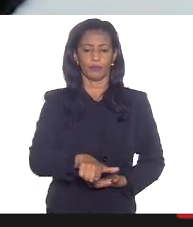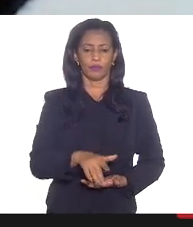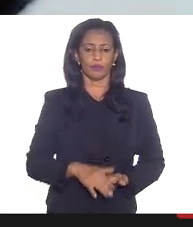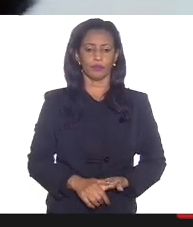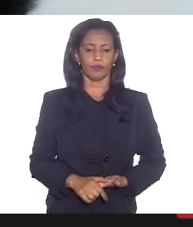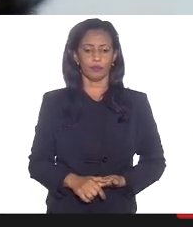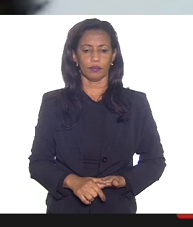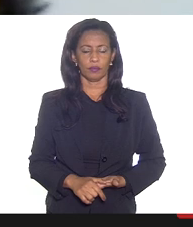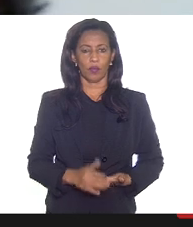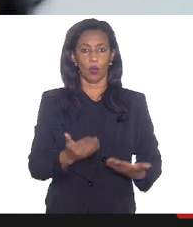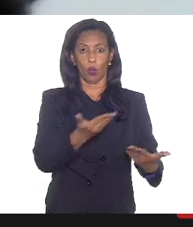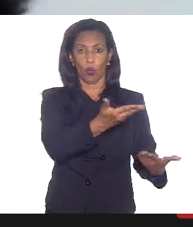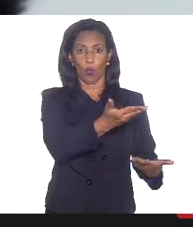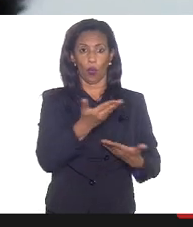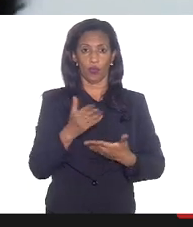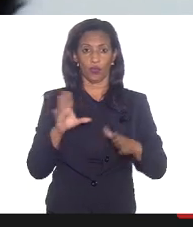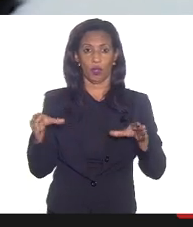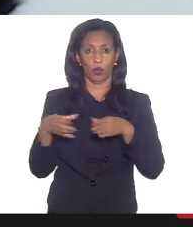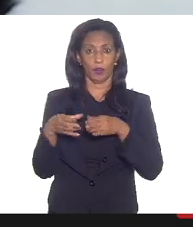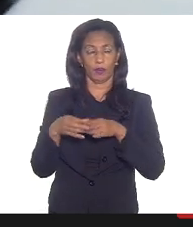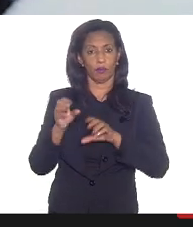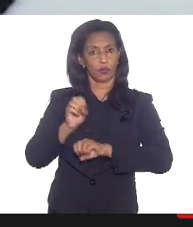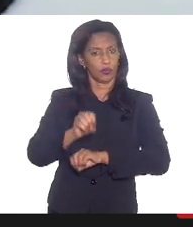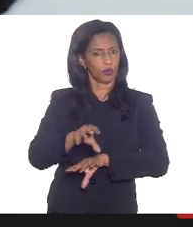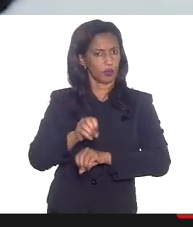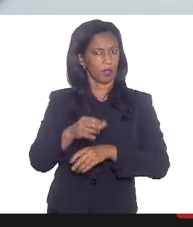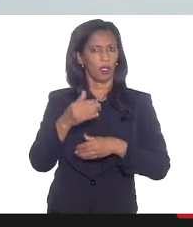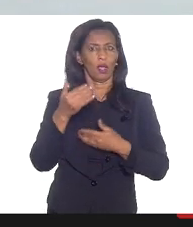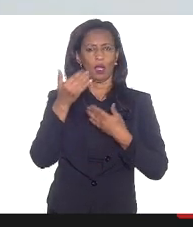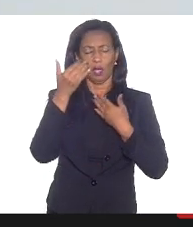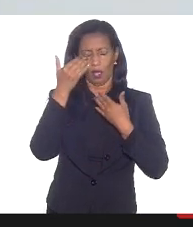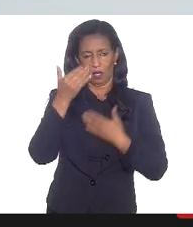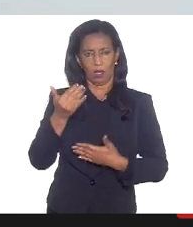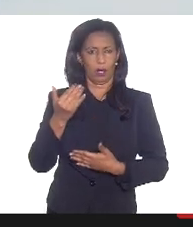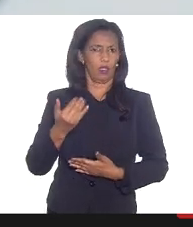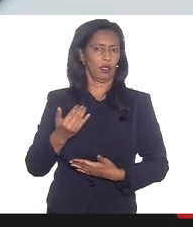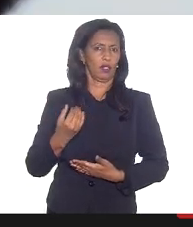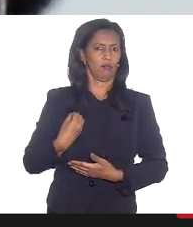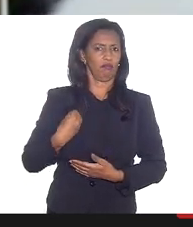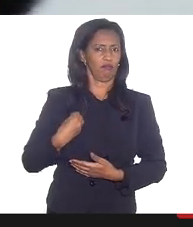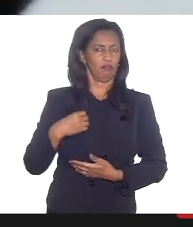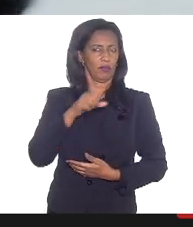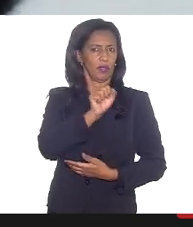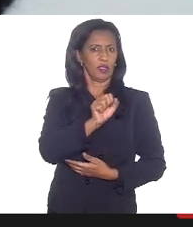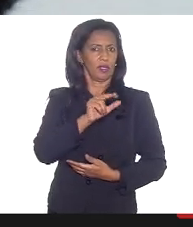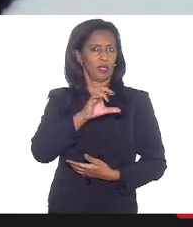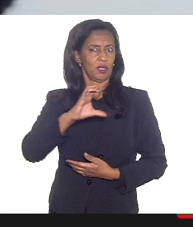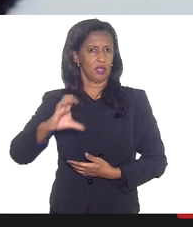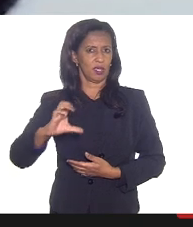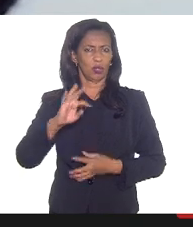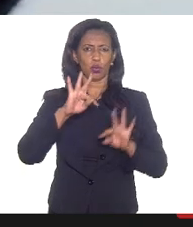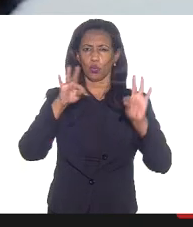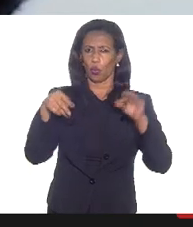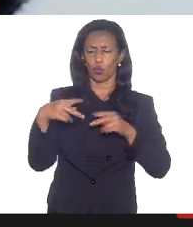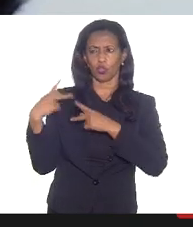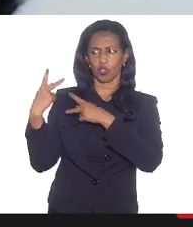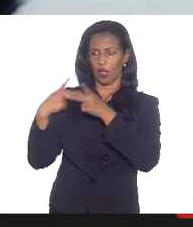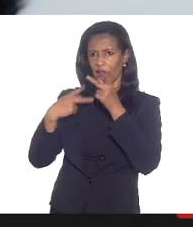convite da Comissão de Educação, agradeço a presença da SEDUC, todos os colegas que falaram